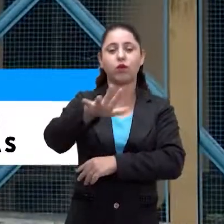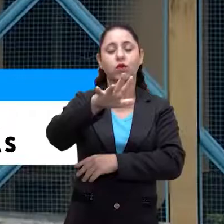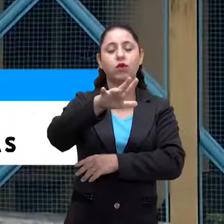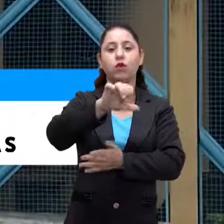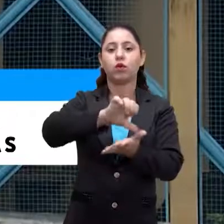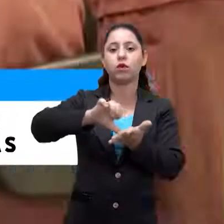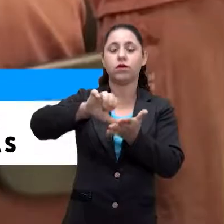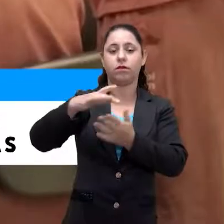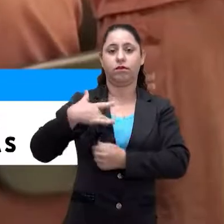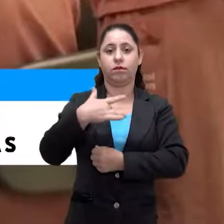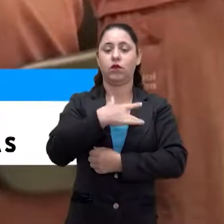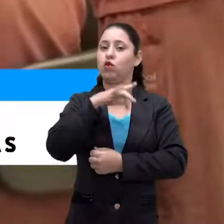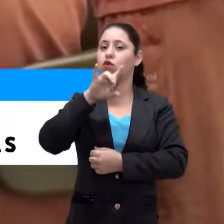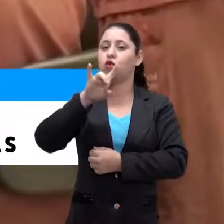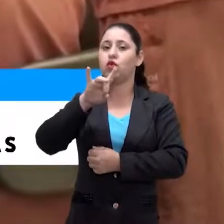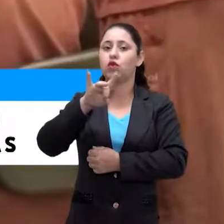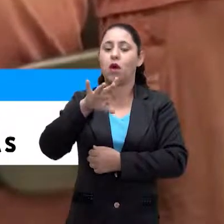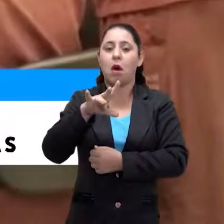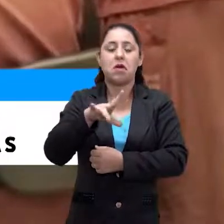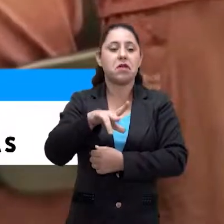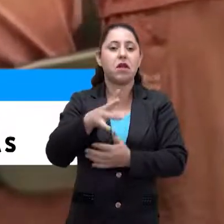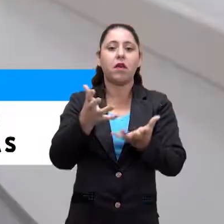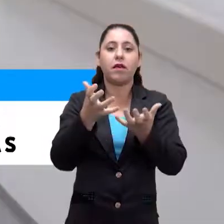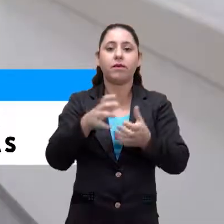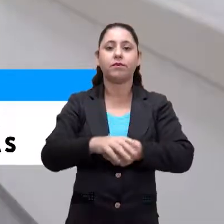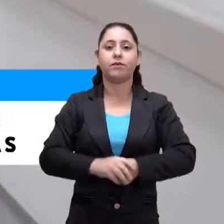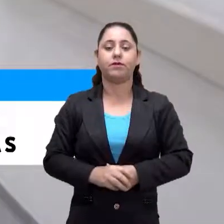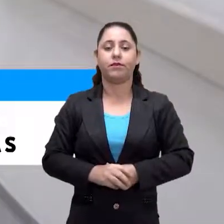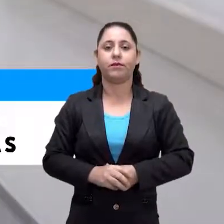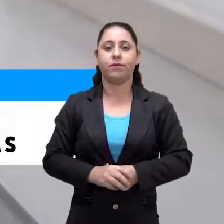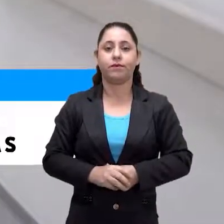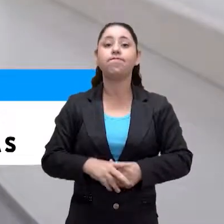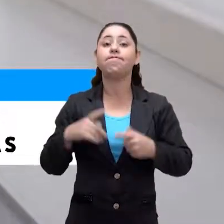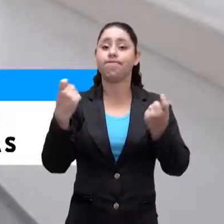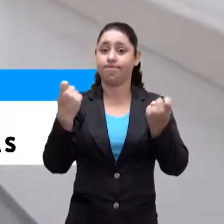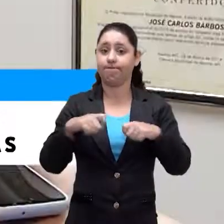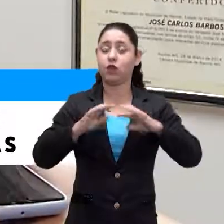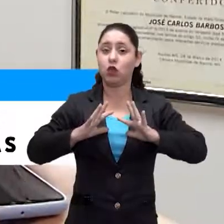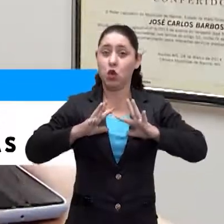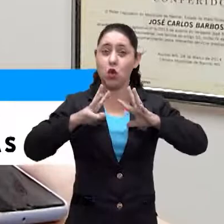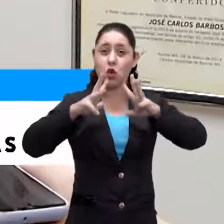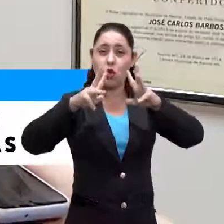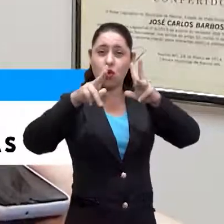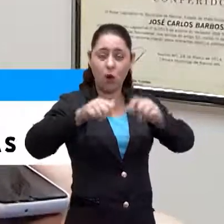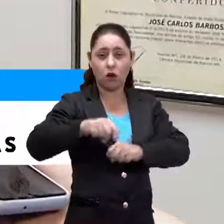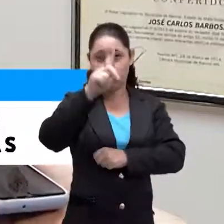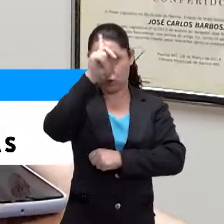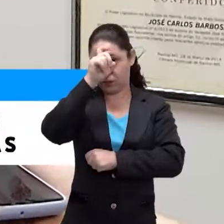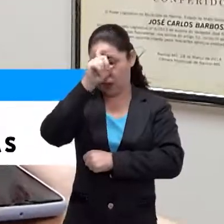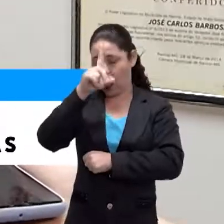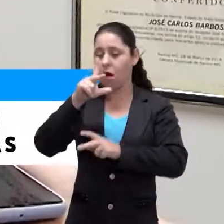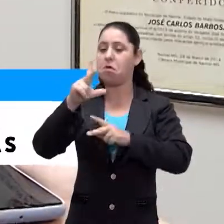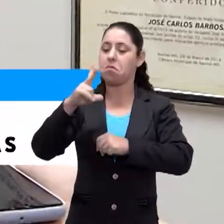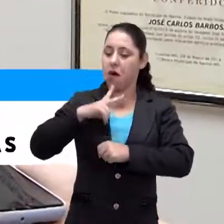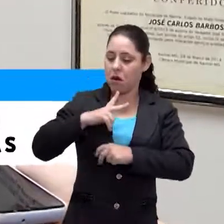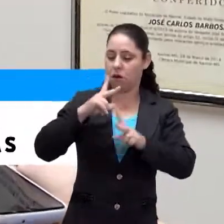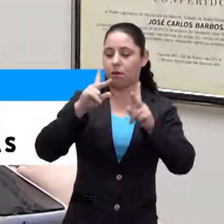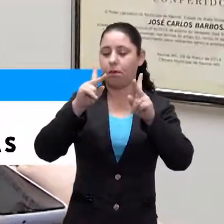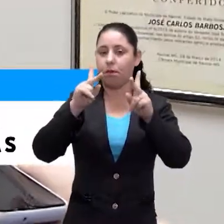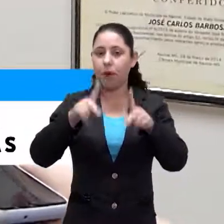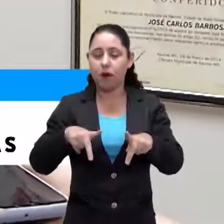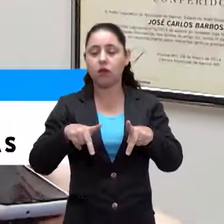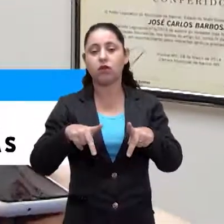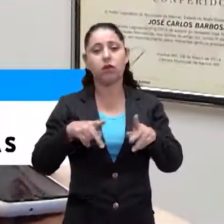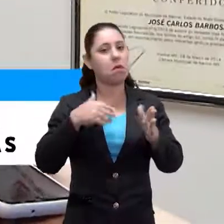toda a unidade de saúde, e não apenas naquelas que desejam. Nós precisamos que todos os hospitais, seja da